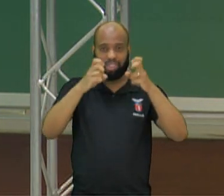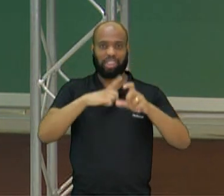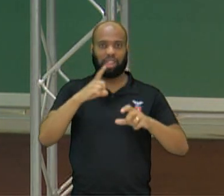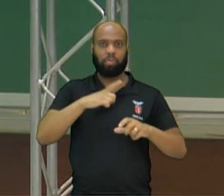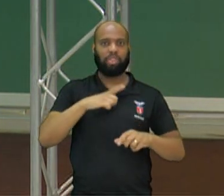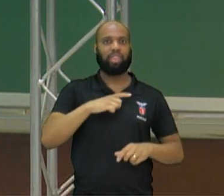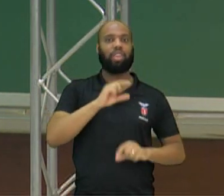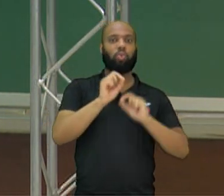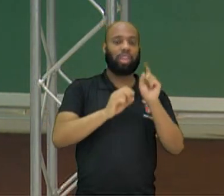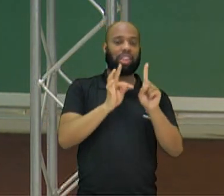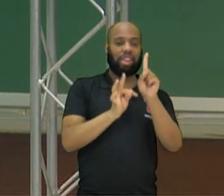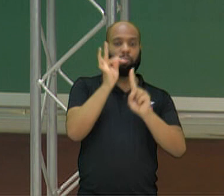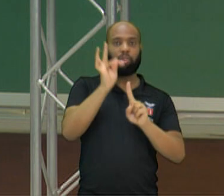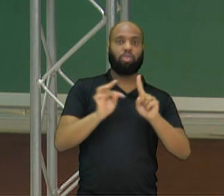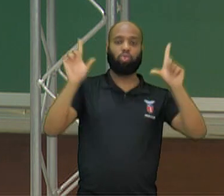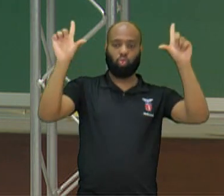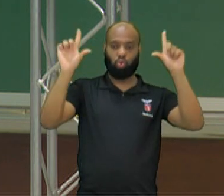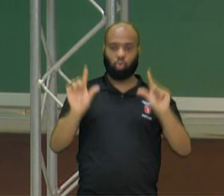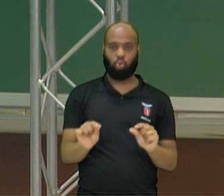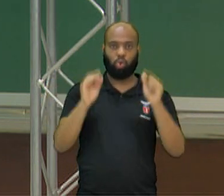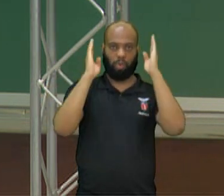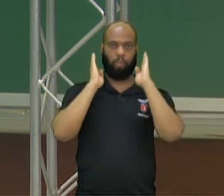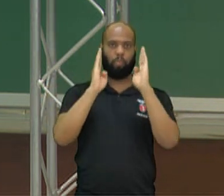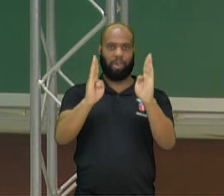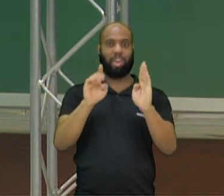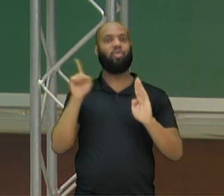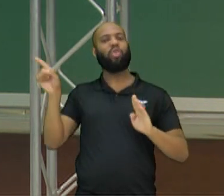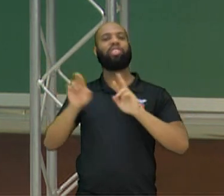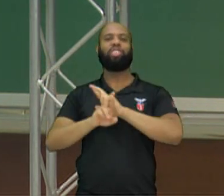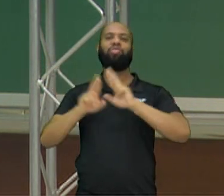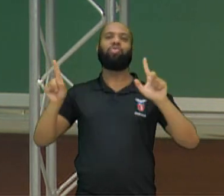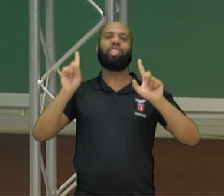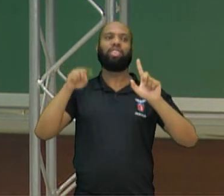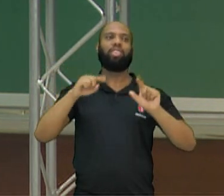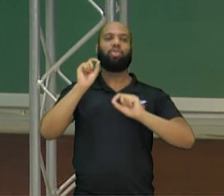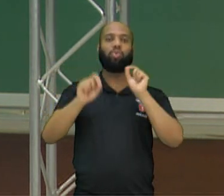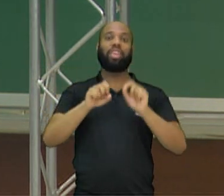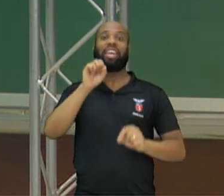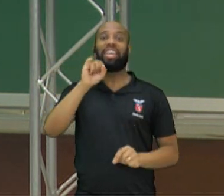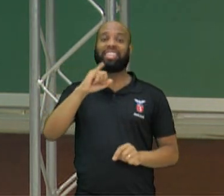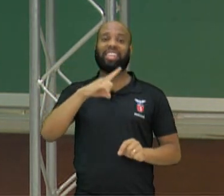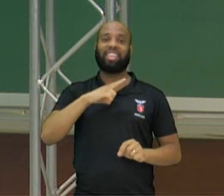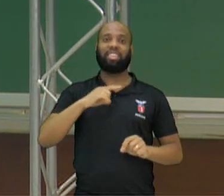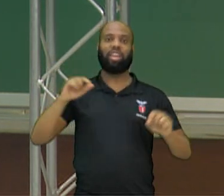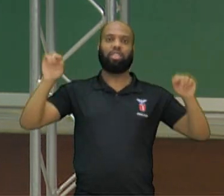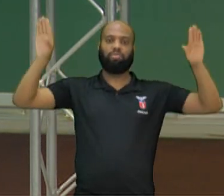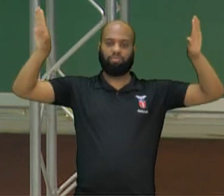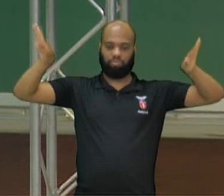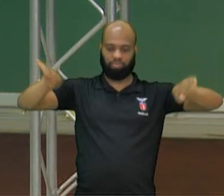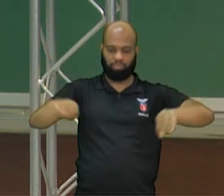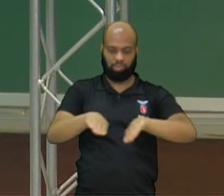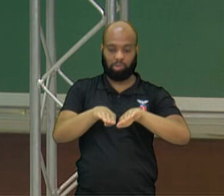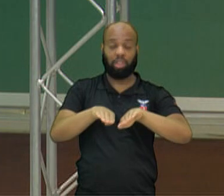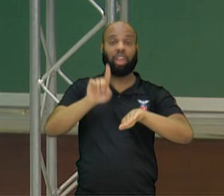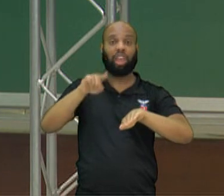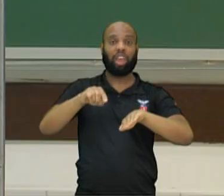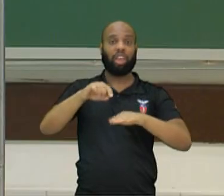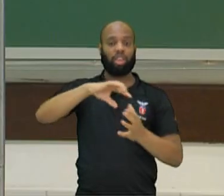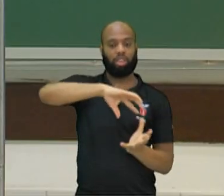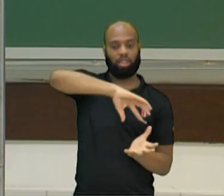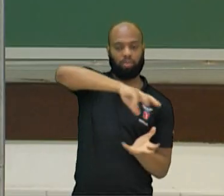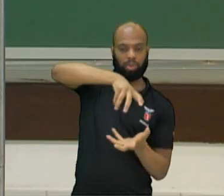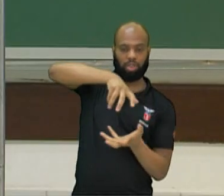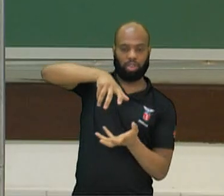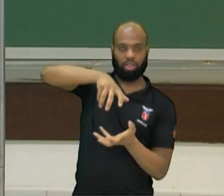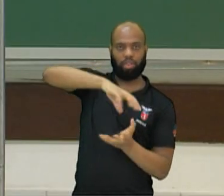quedas de temperatura sempre estão no meio. Então nós temos o quê? Um país que está, uma localidade que está no hemisfério sul.